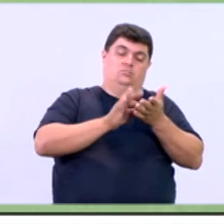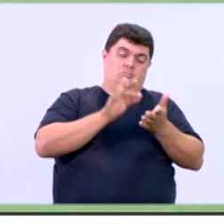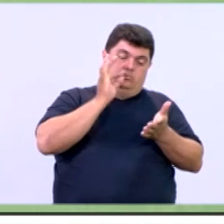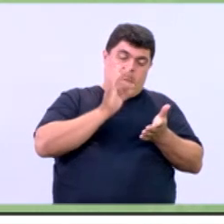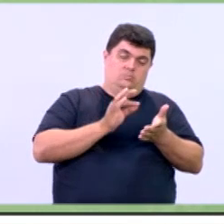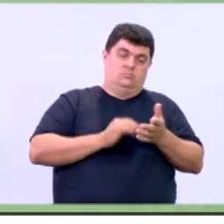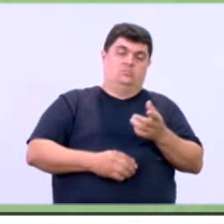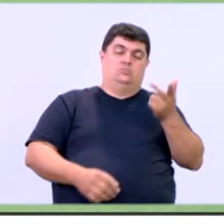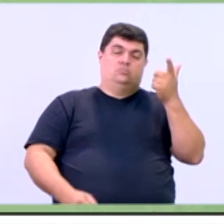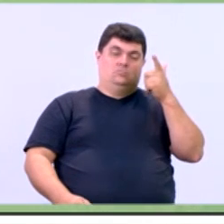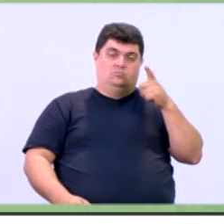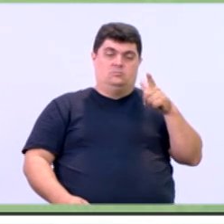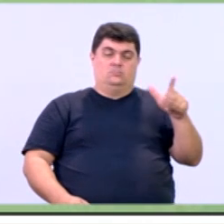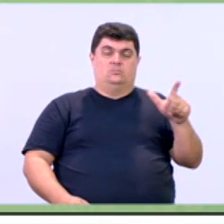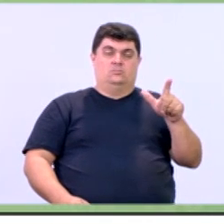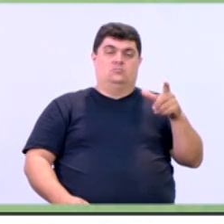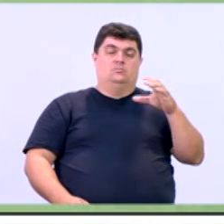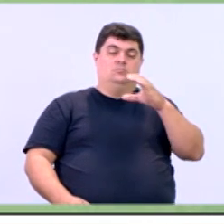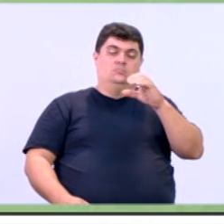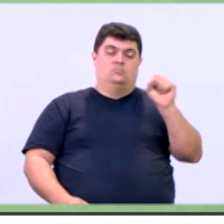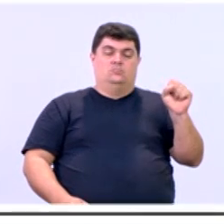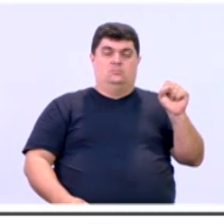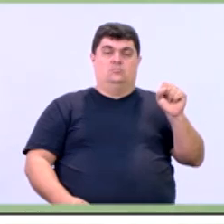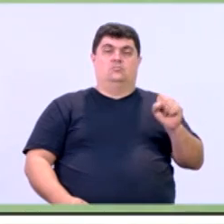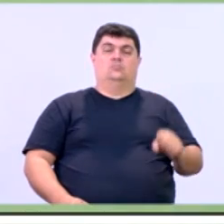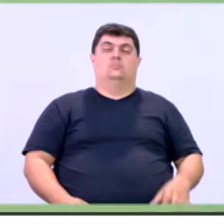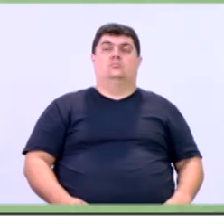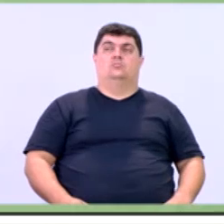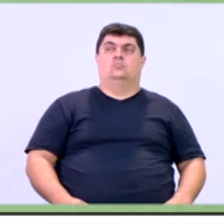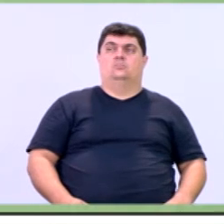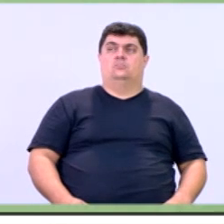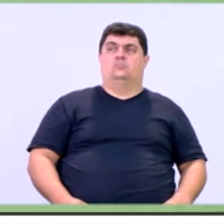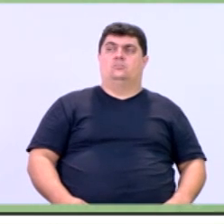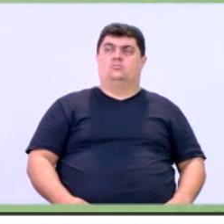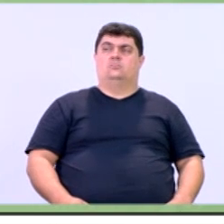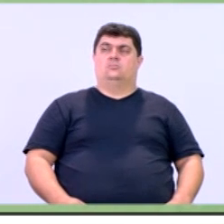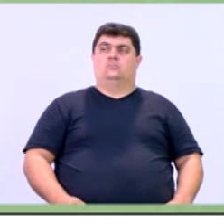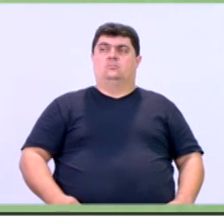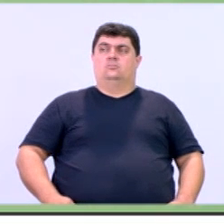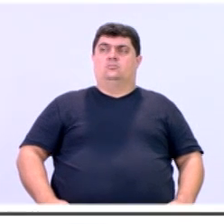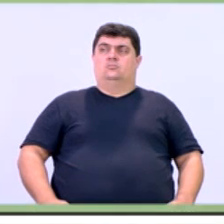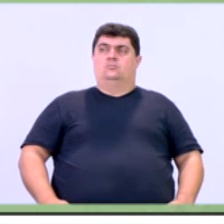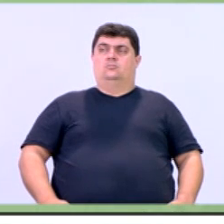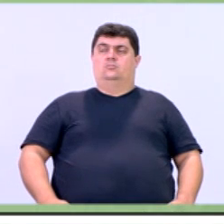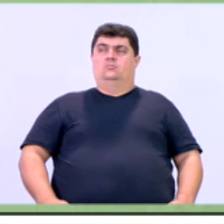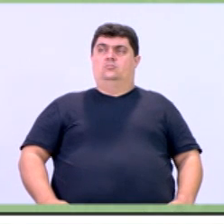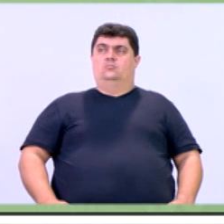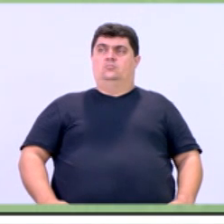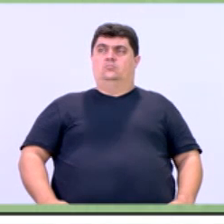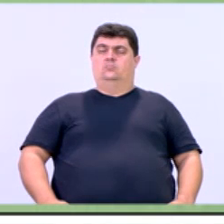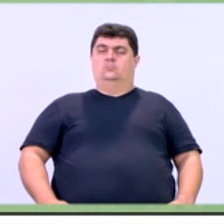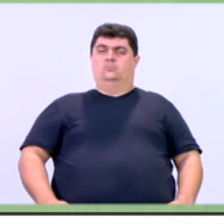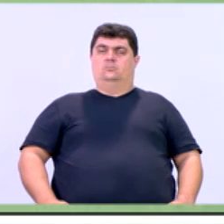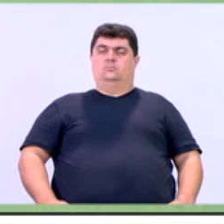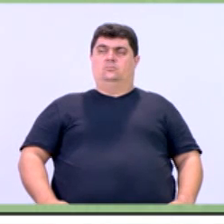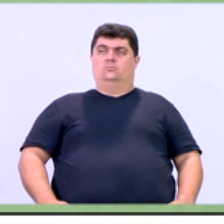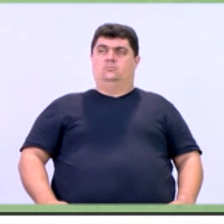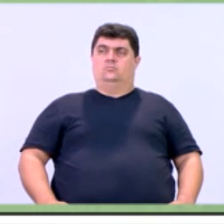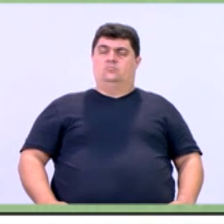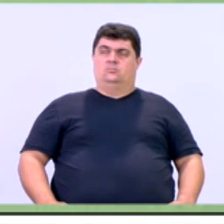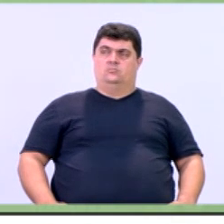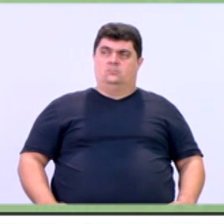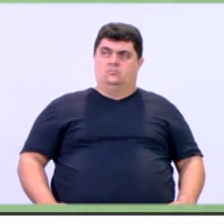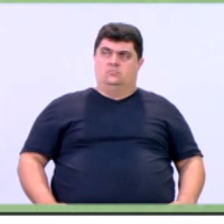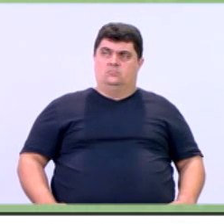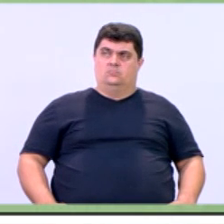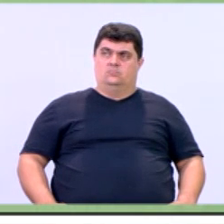ao JavaScript e outra referente a aqui, o